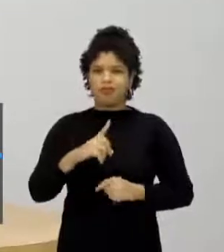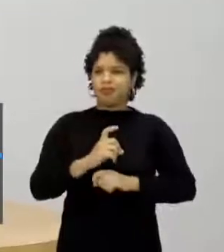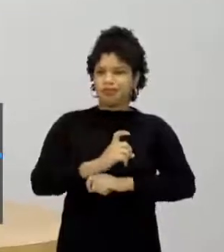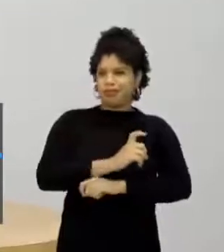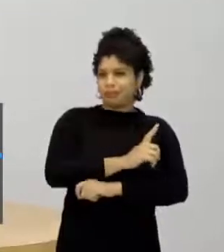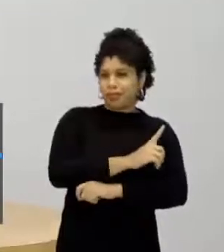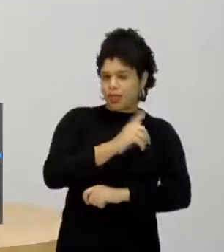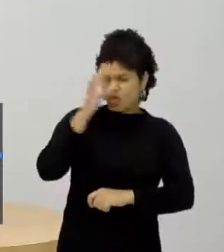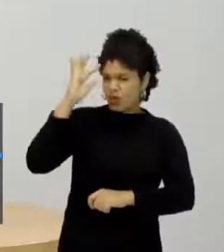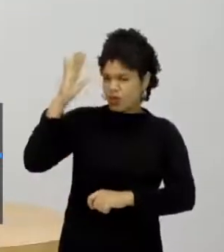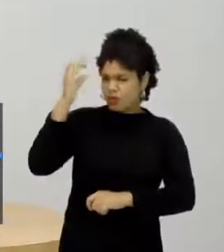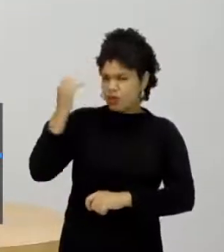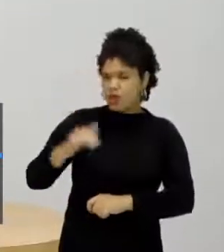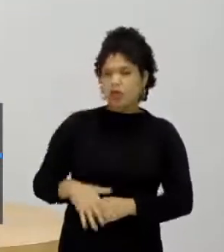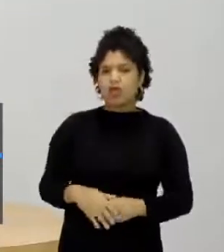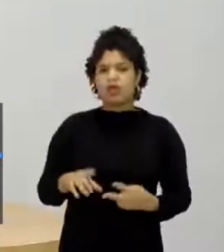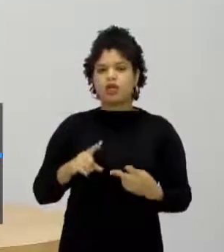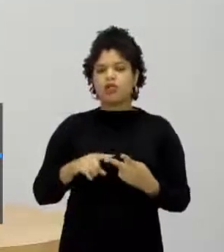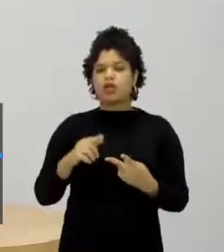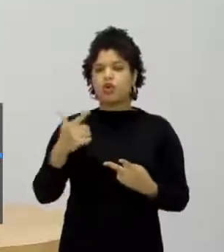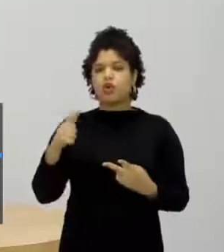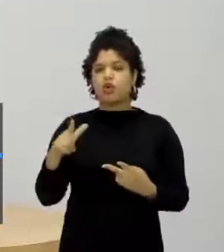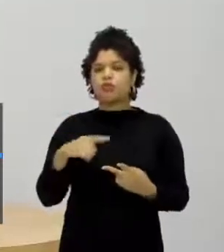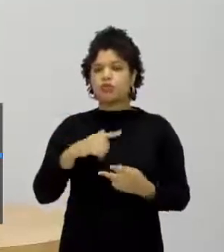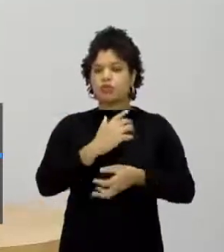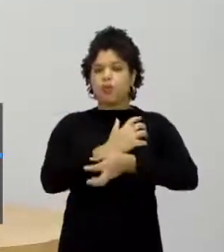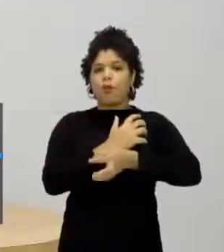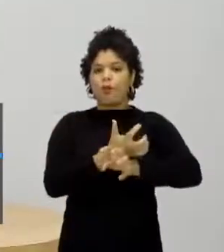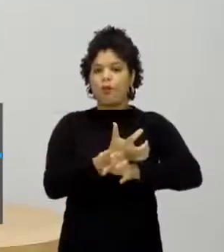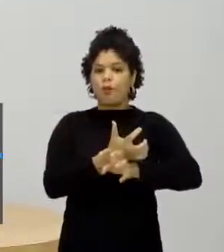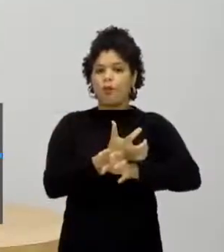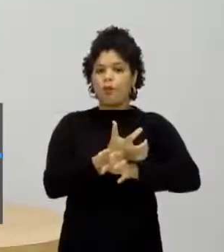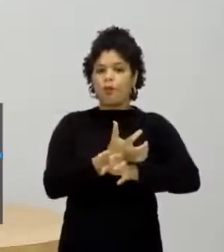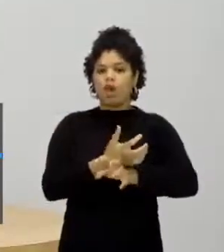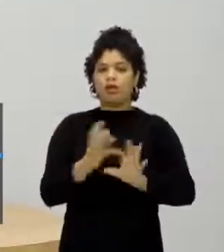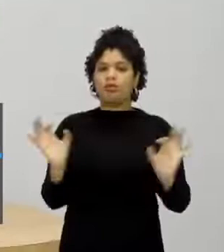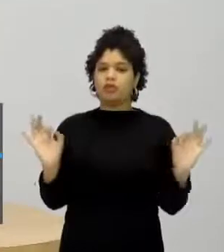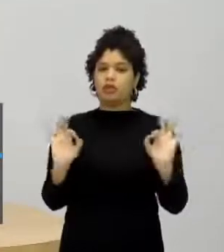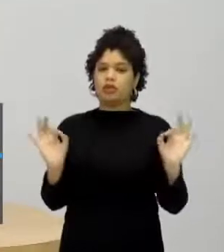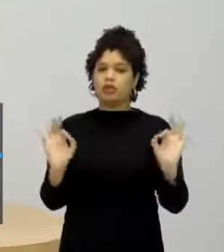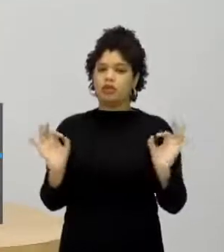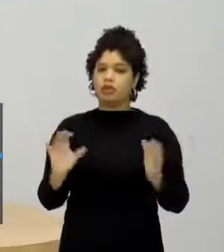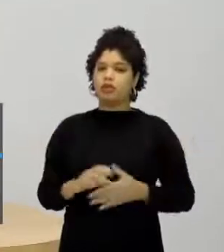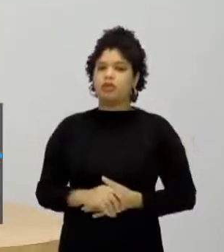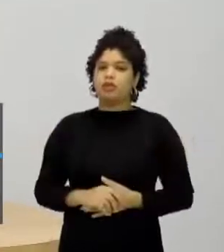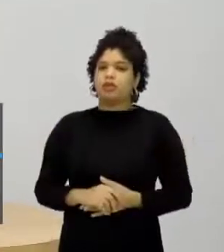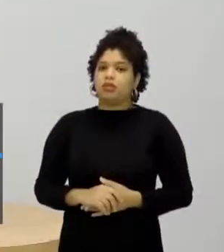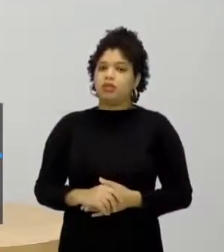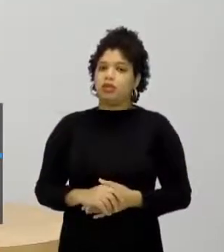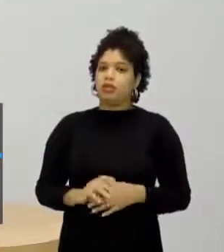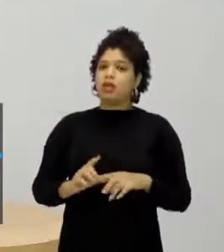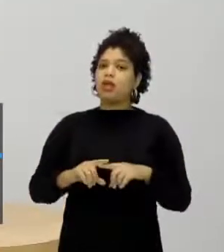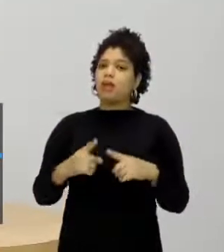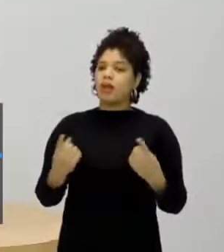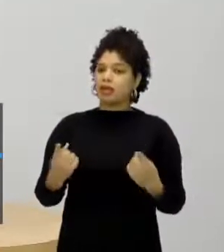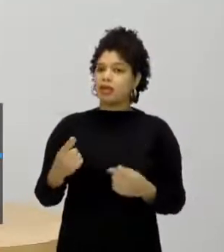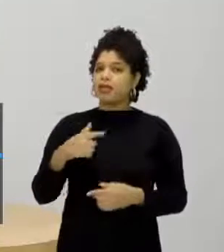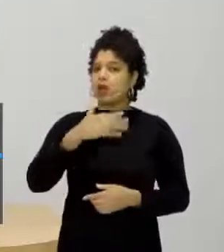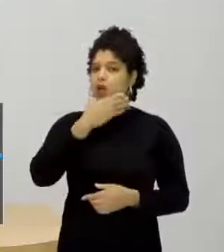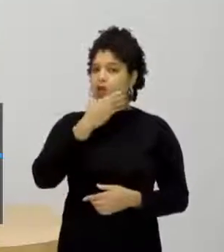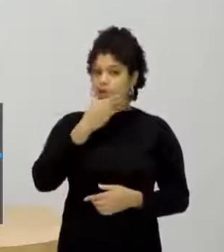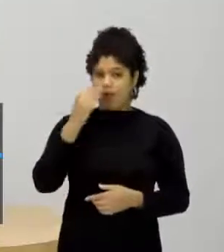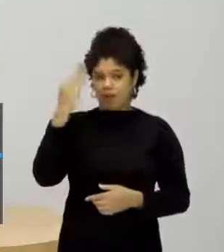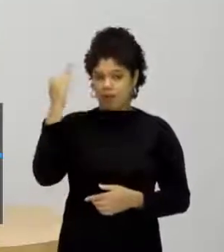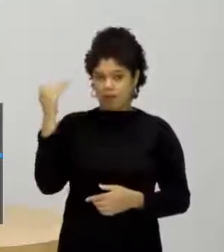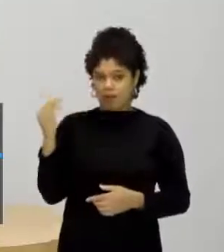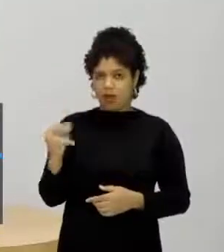não existe, inclusive, os fósseis. Só que aí, a gente entra com Lamarck, que